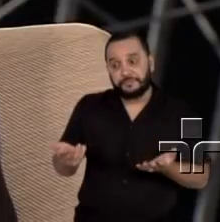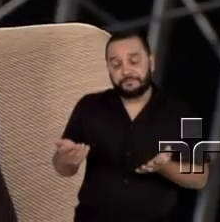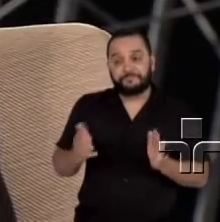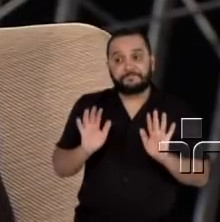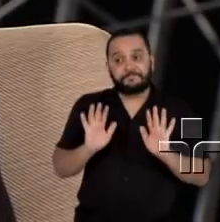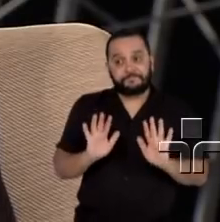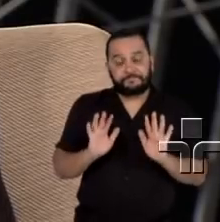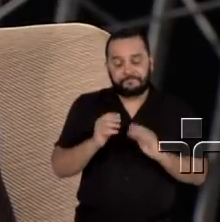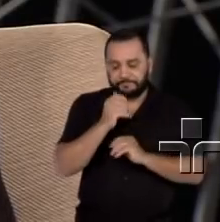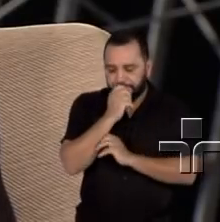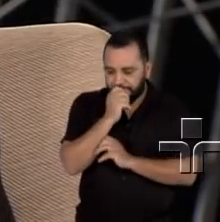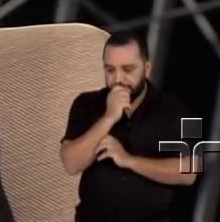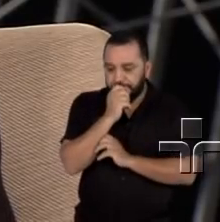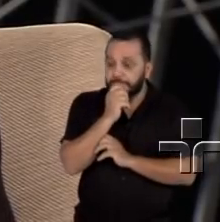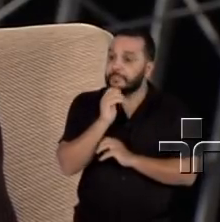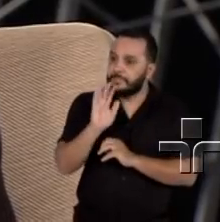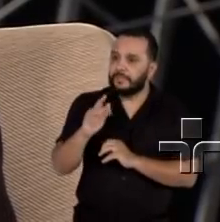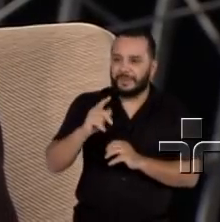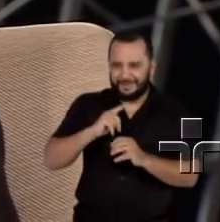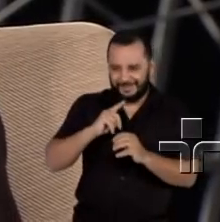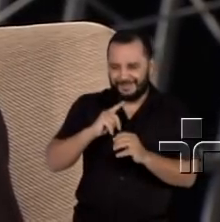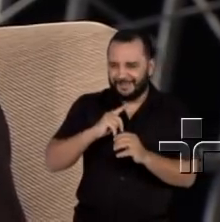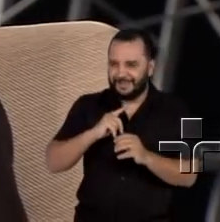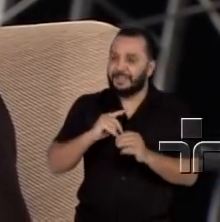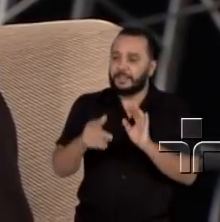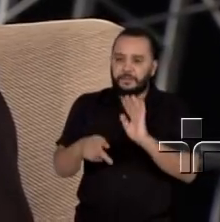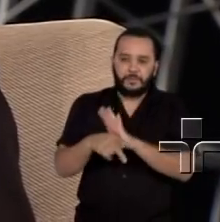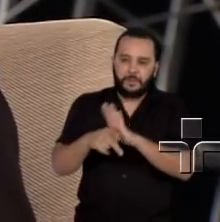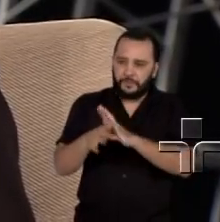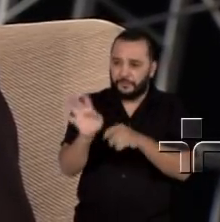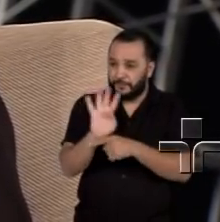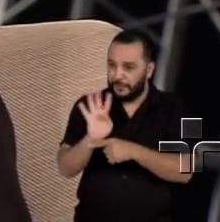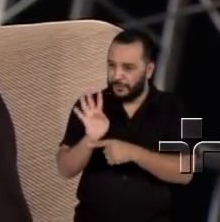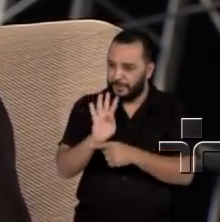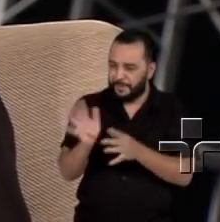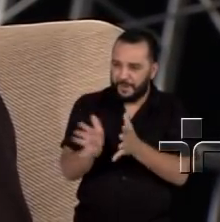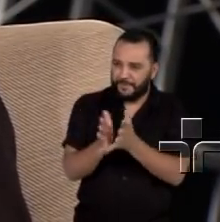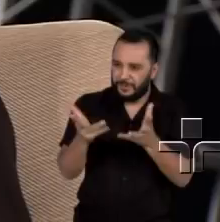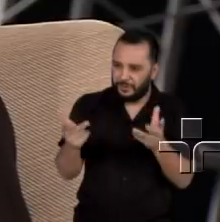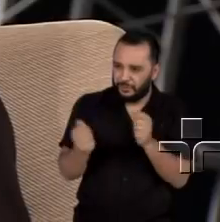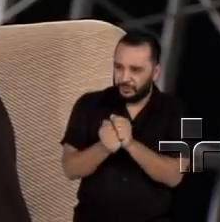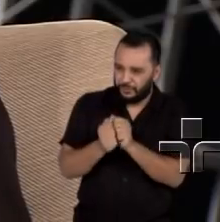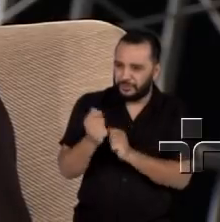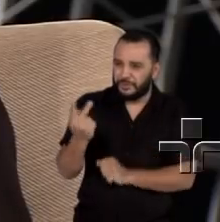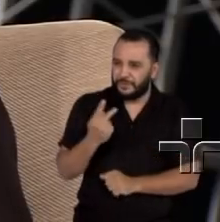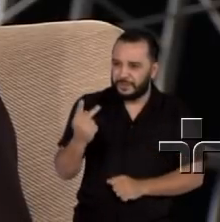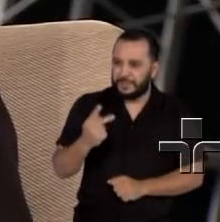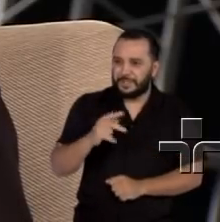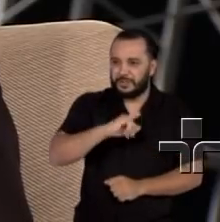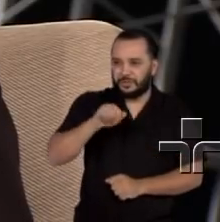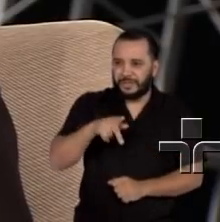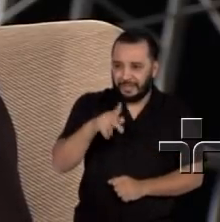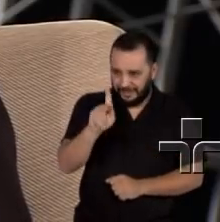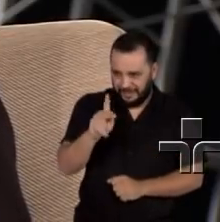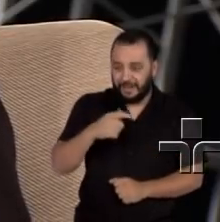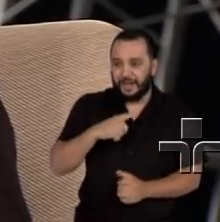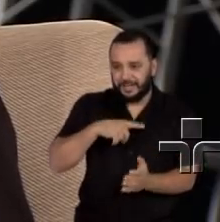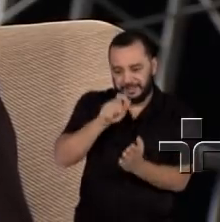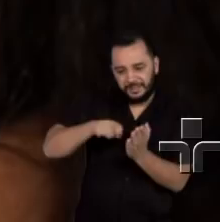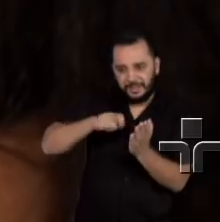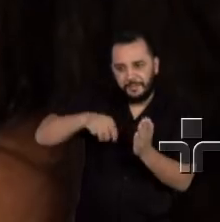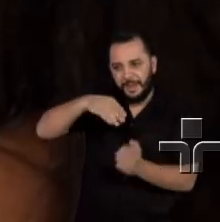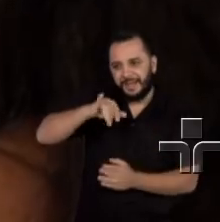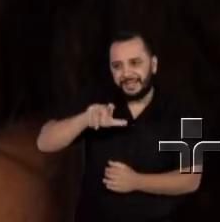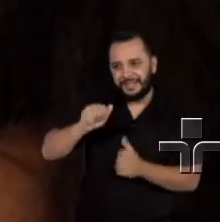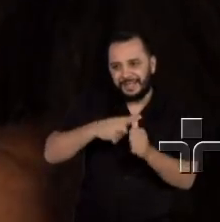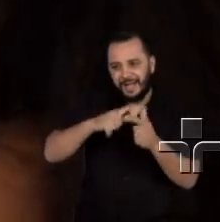Dê, nós fizemos uma minissérie maravilhosa juntas, JK, a história do Juscelino Kubitschek, escrita pela Maria Adelaide Amaral,